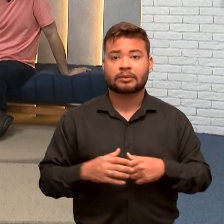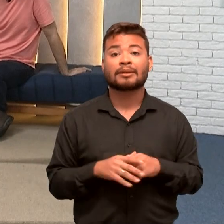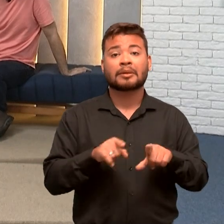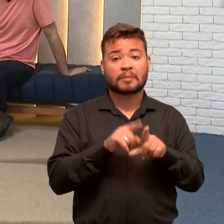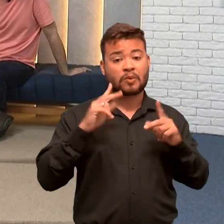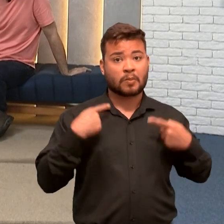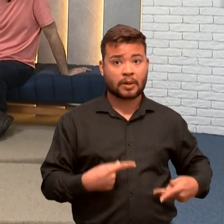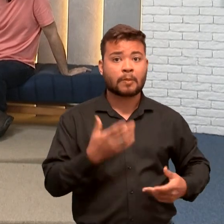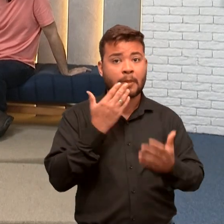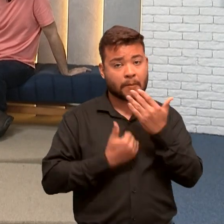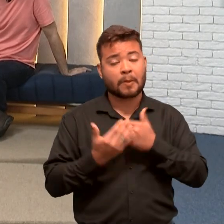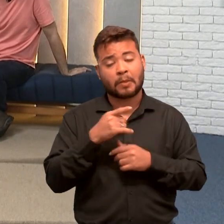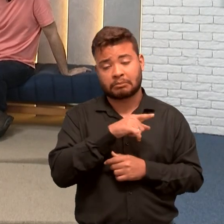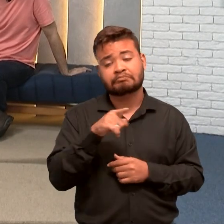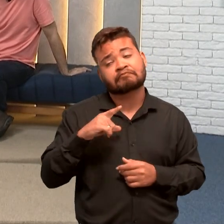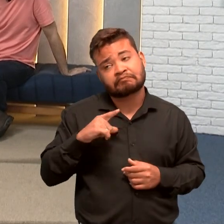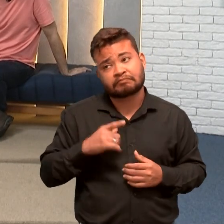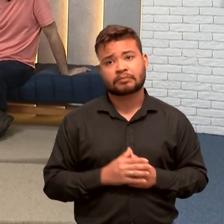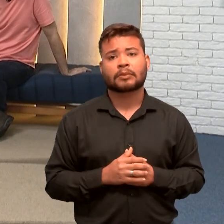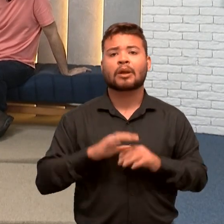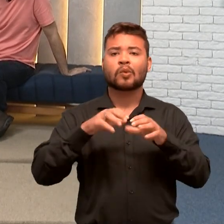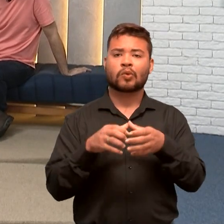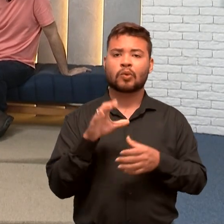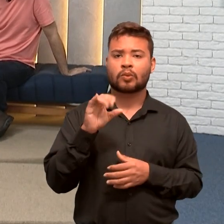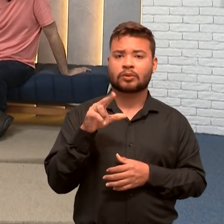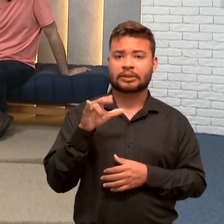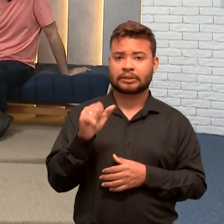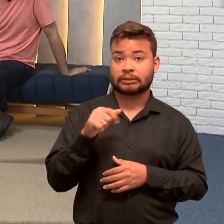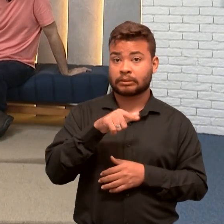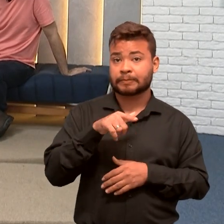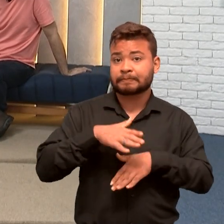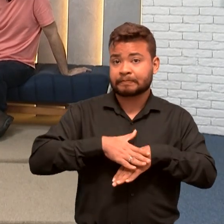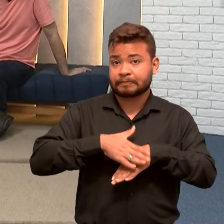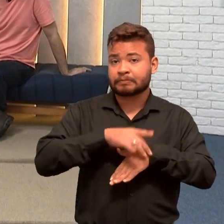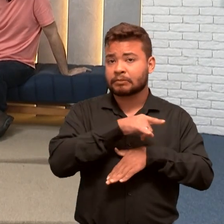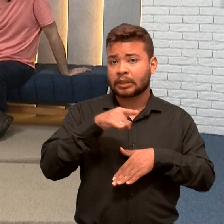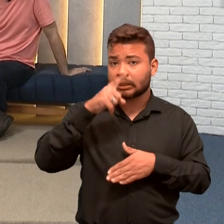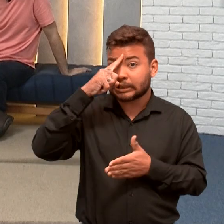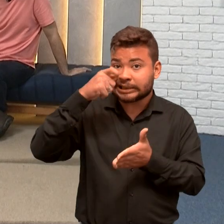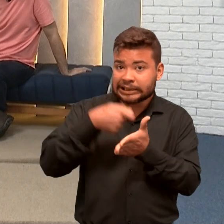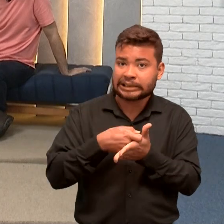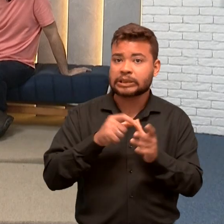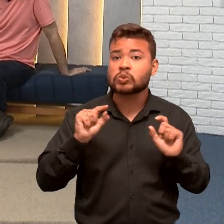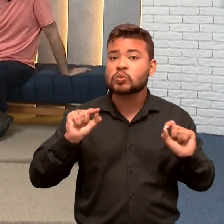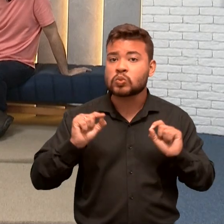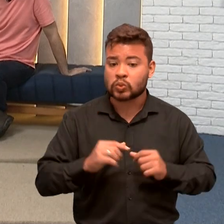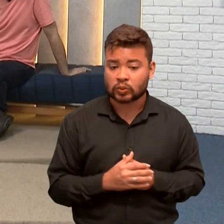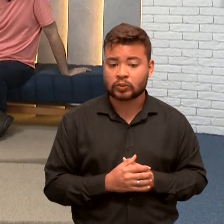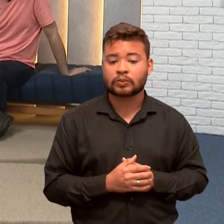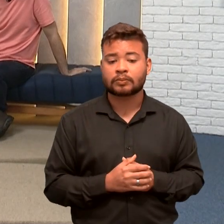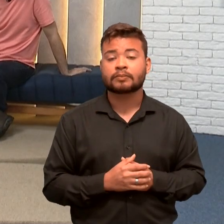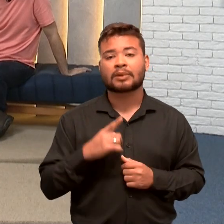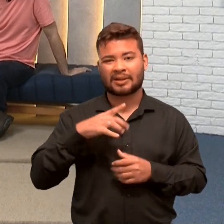humano. Então, o que o CONSEA ele estabelece, as CEUAs, elas são um braço